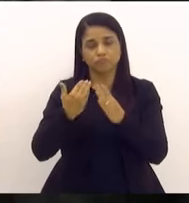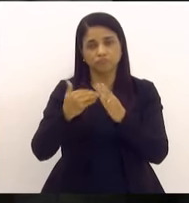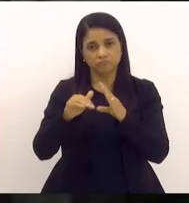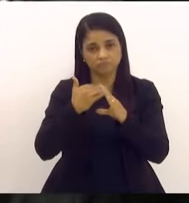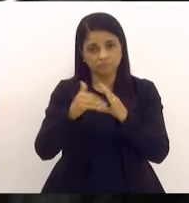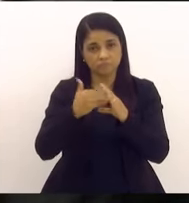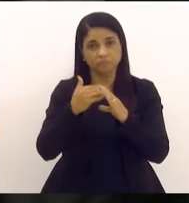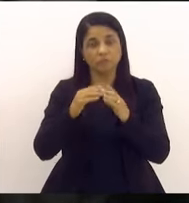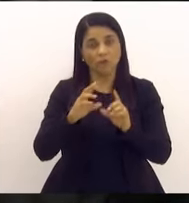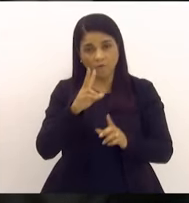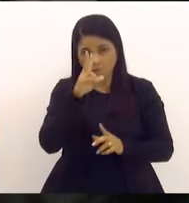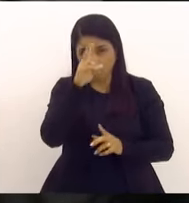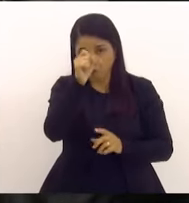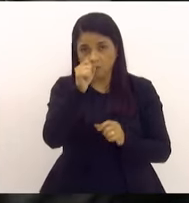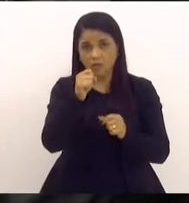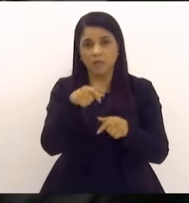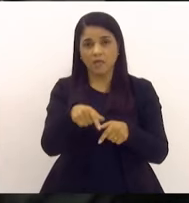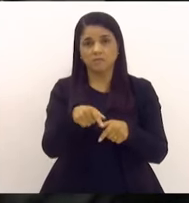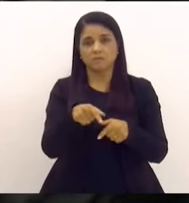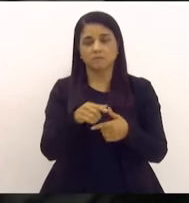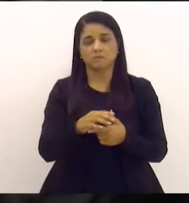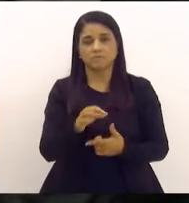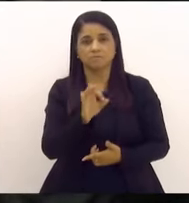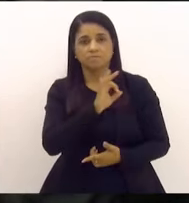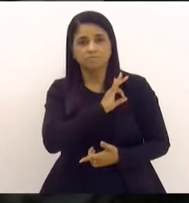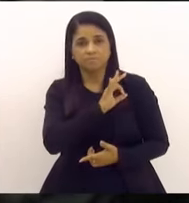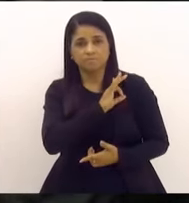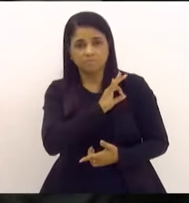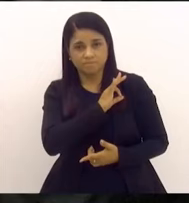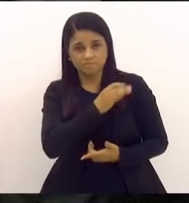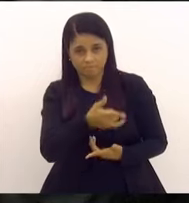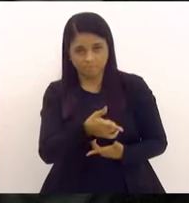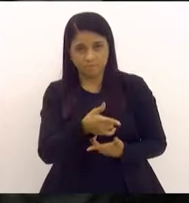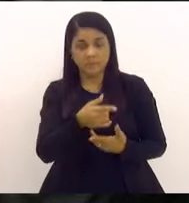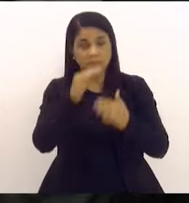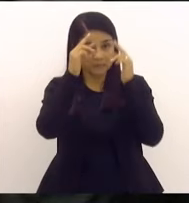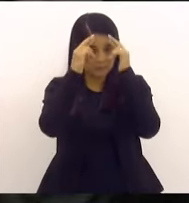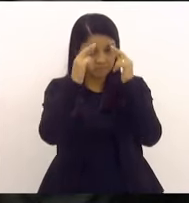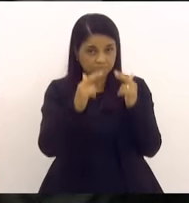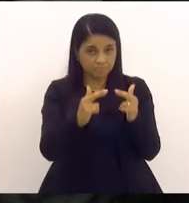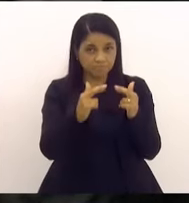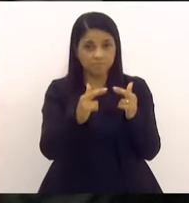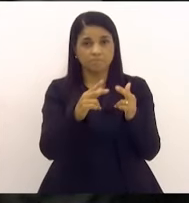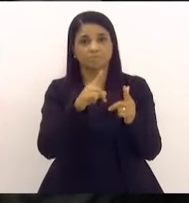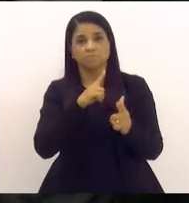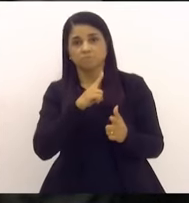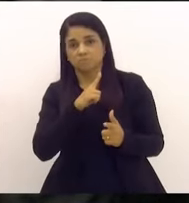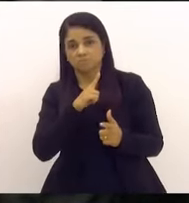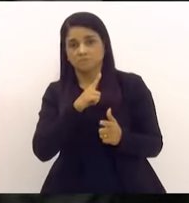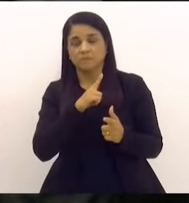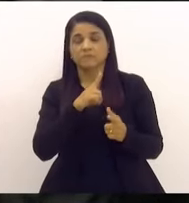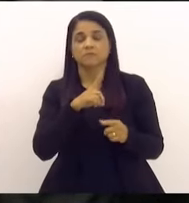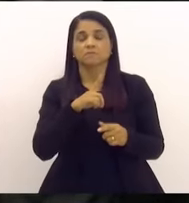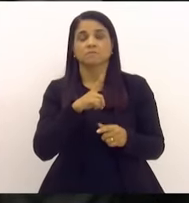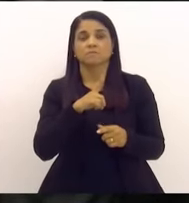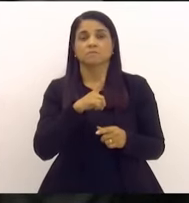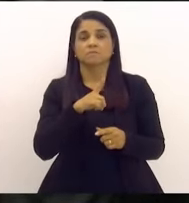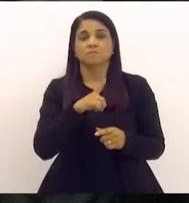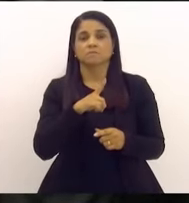fortalecem a carreira da tiragem, dos tiras. Ou seja, quando se respeita e se institui